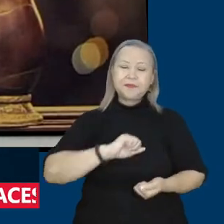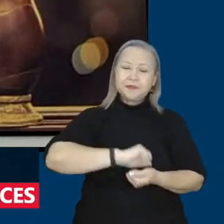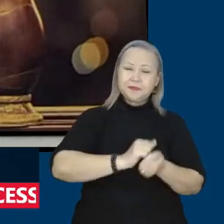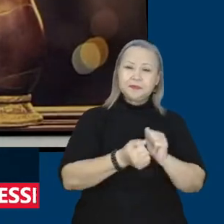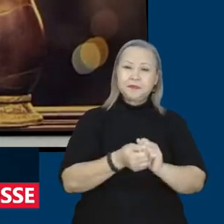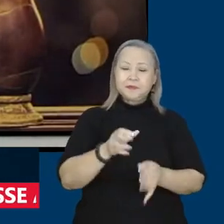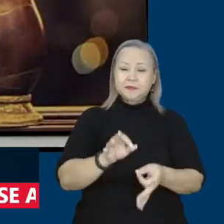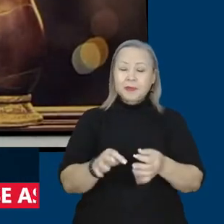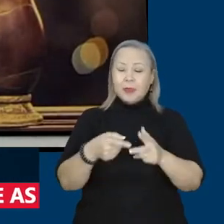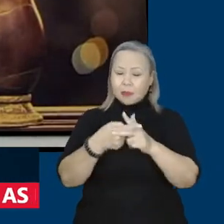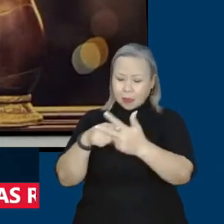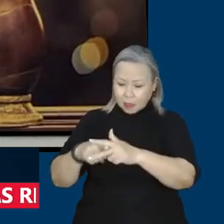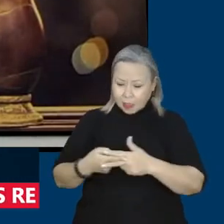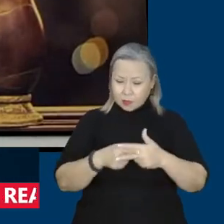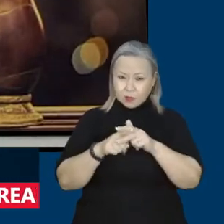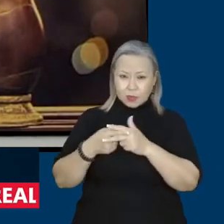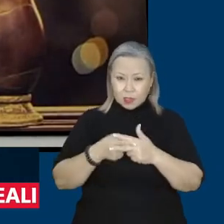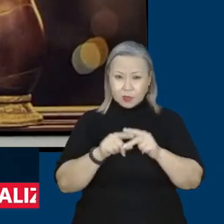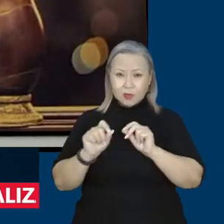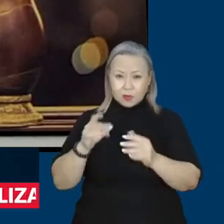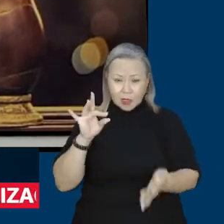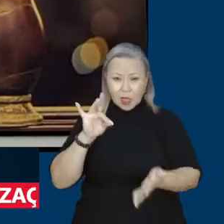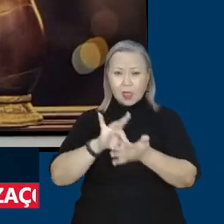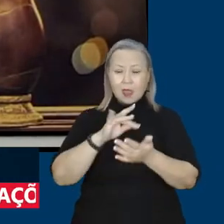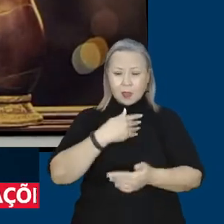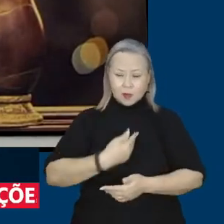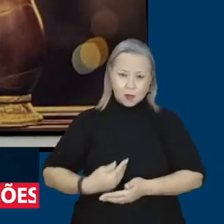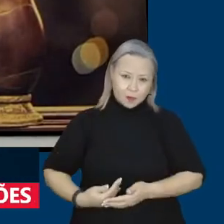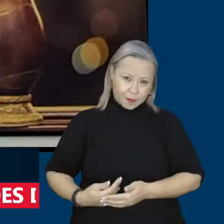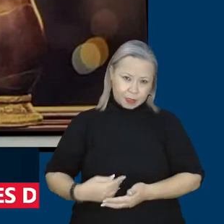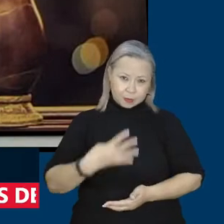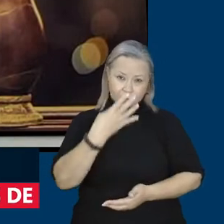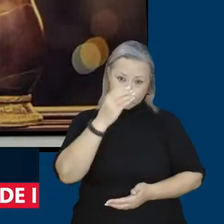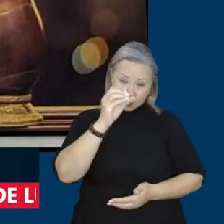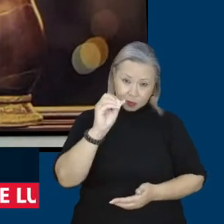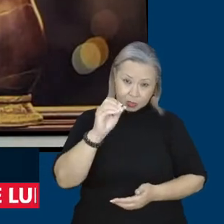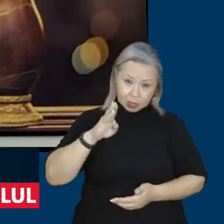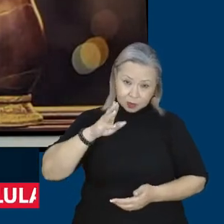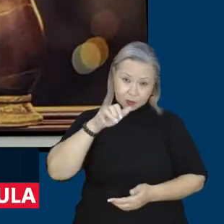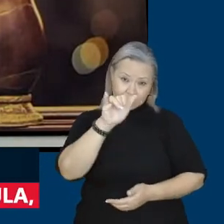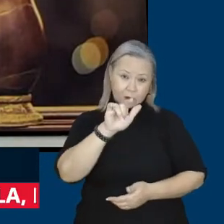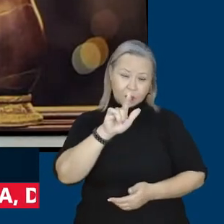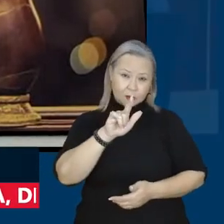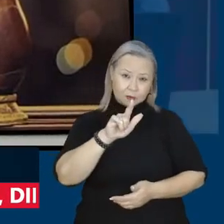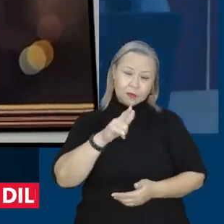novo governo precisaria um investimento de mais de 400 bilhões de reais